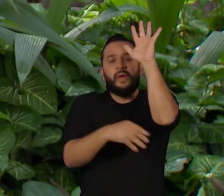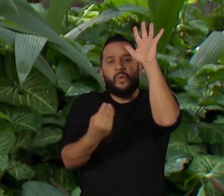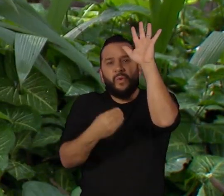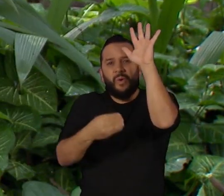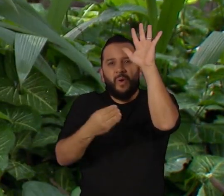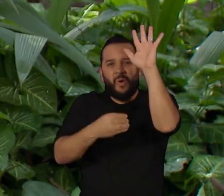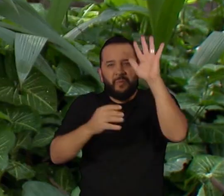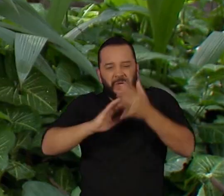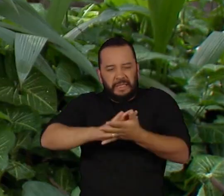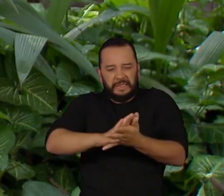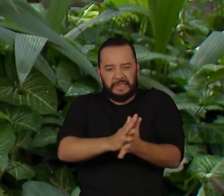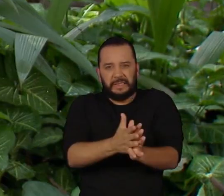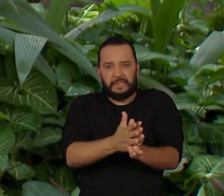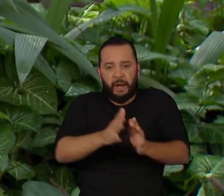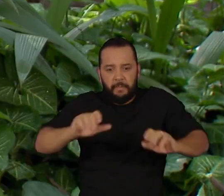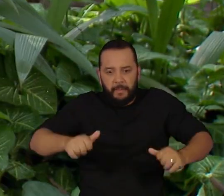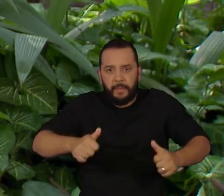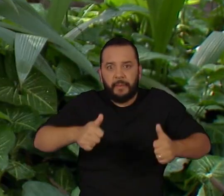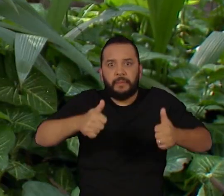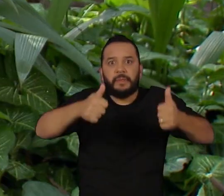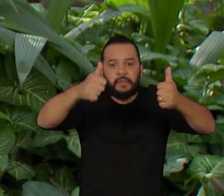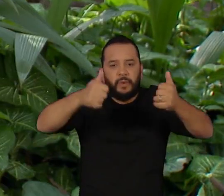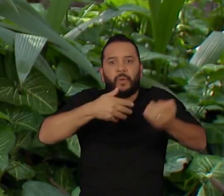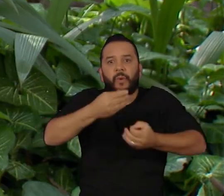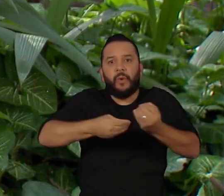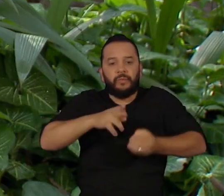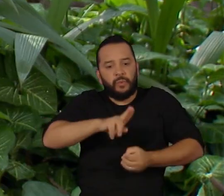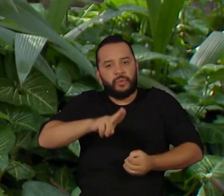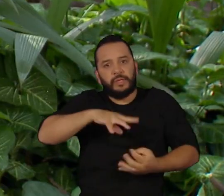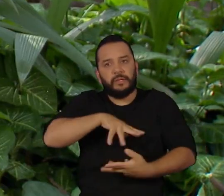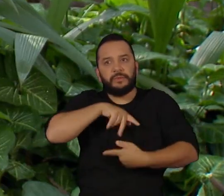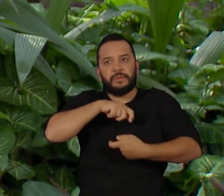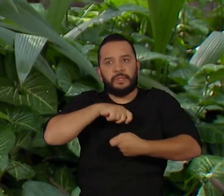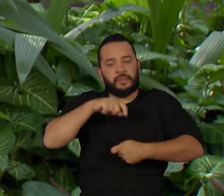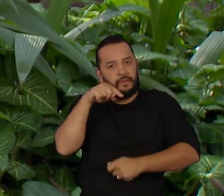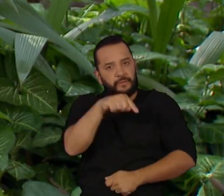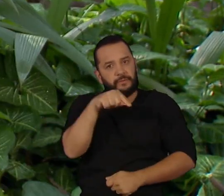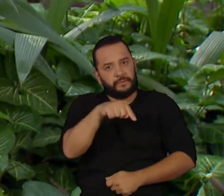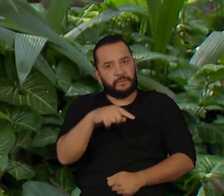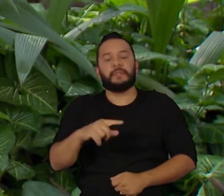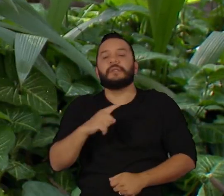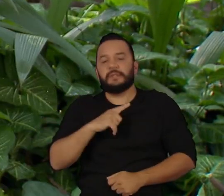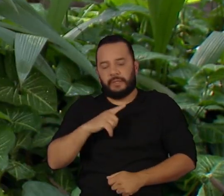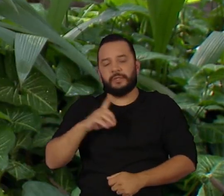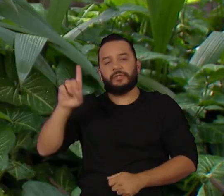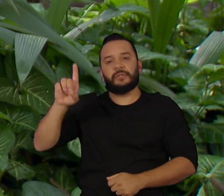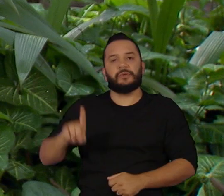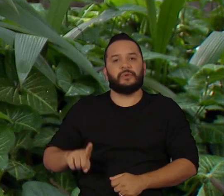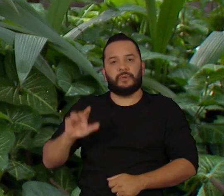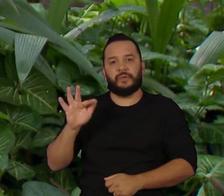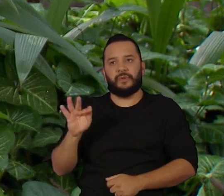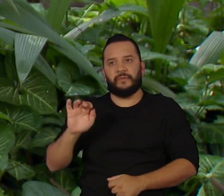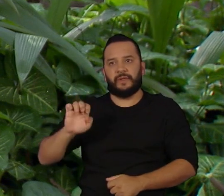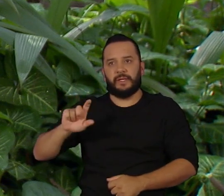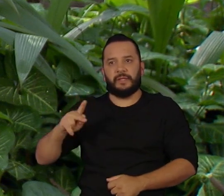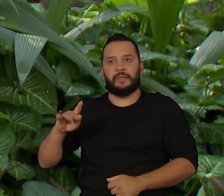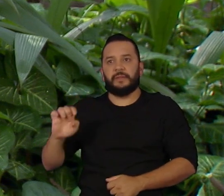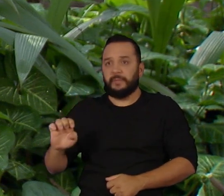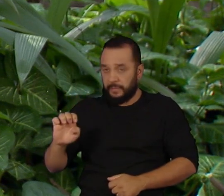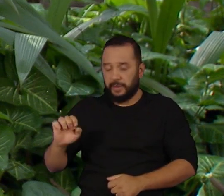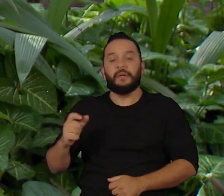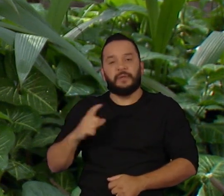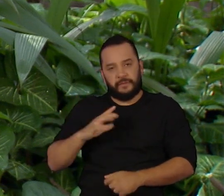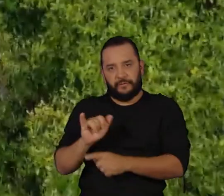em prática medidas para uso sustentável do ecossistema. Dirigido por Felipe Cortez, o vídeo está disponível